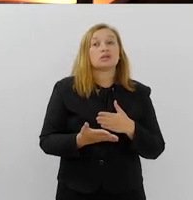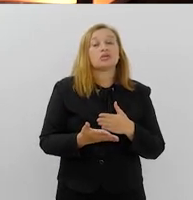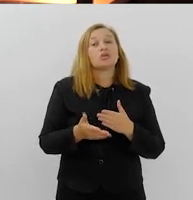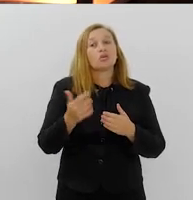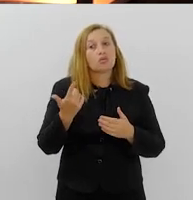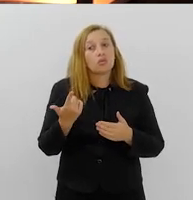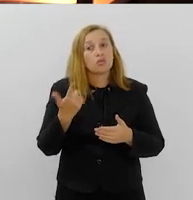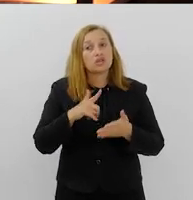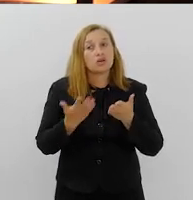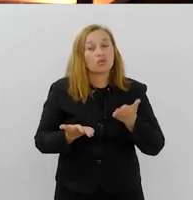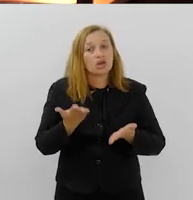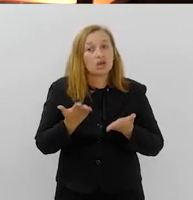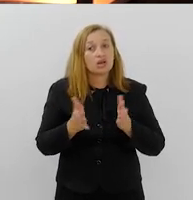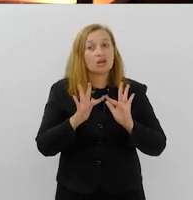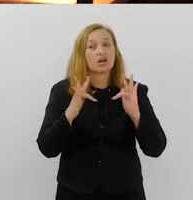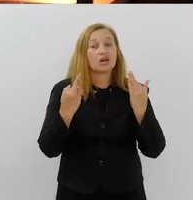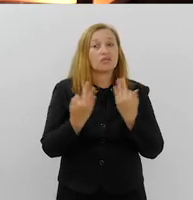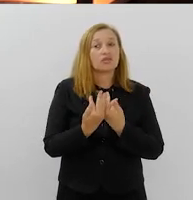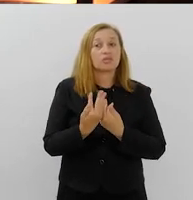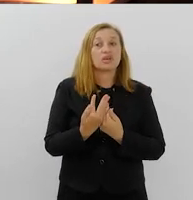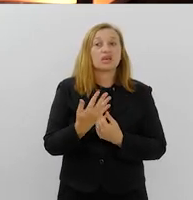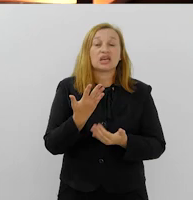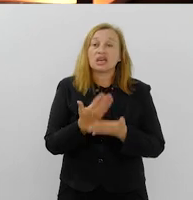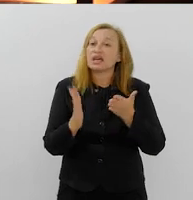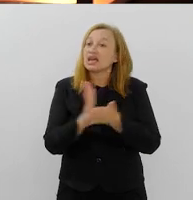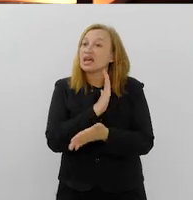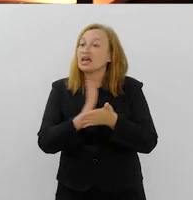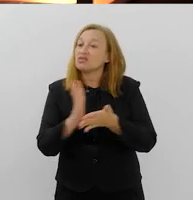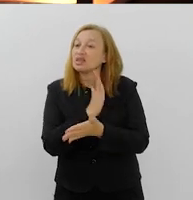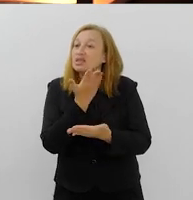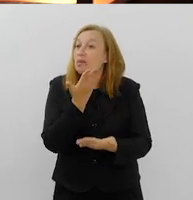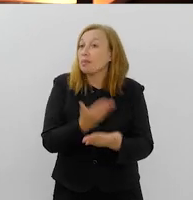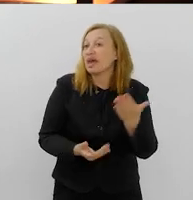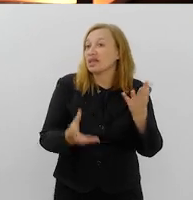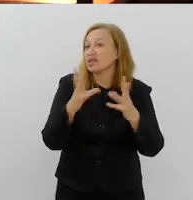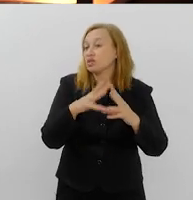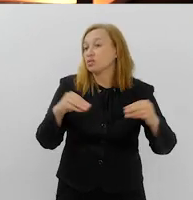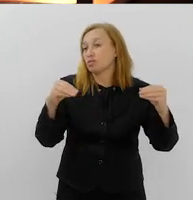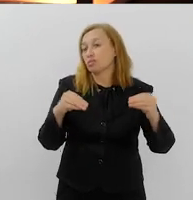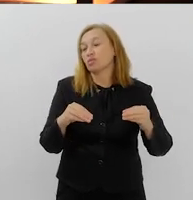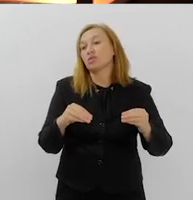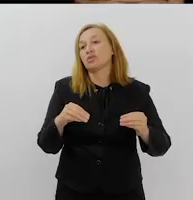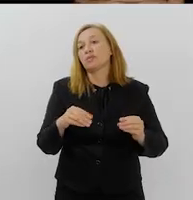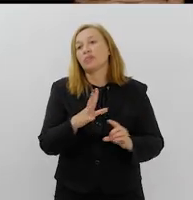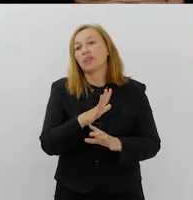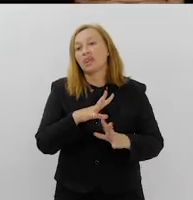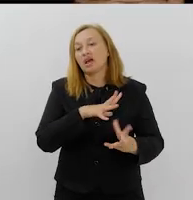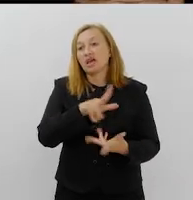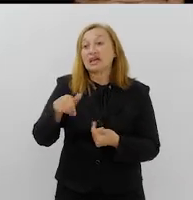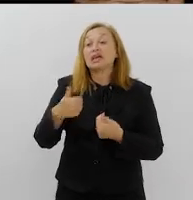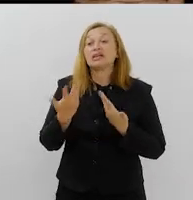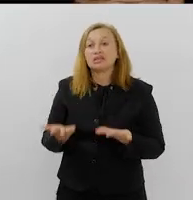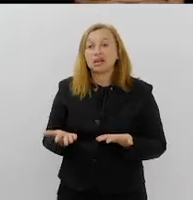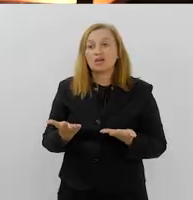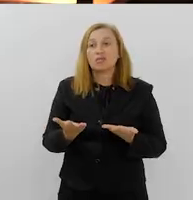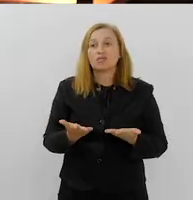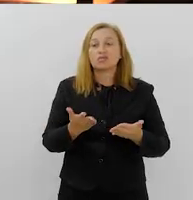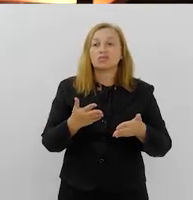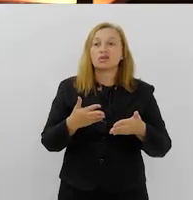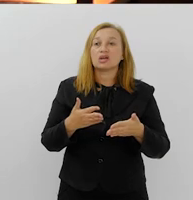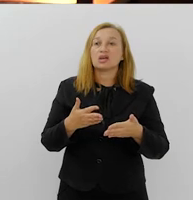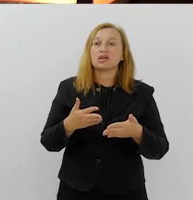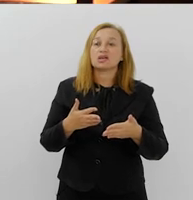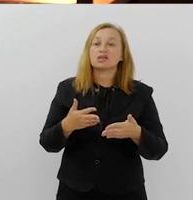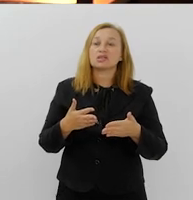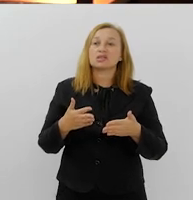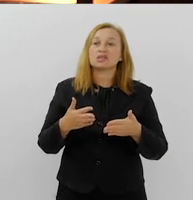ainda mantém o sentido da família, que muitas vezes se perde na humanidade. Totalmente. Então, esses freios religiosos